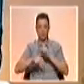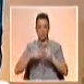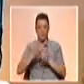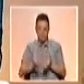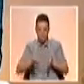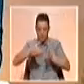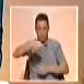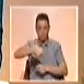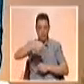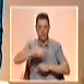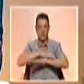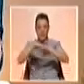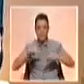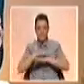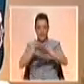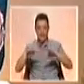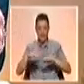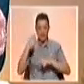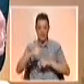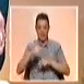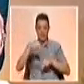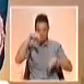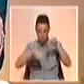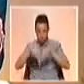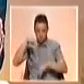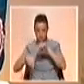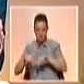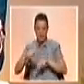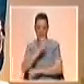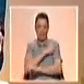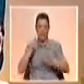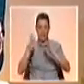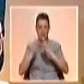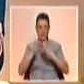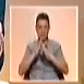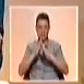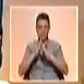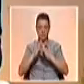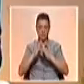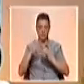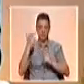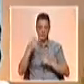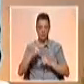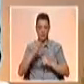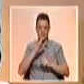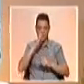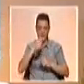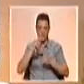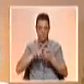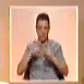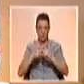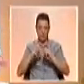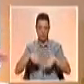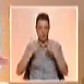baldinho da praia, porque eu tinha uma fuga em casa, ia para uma lasca, para fora, não havia problema,